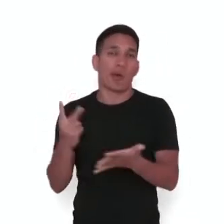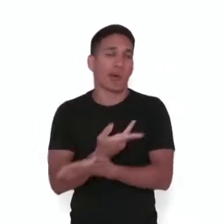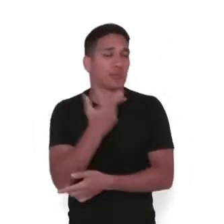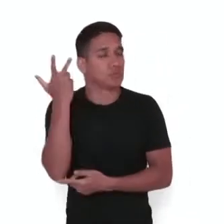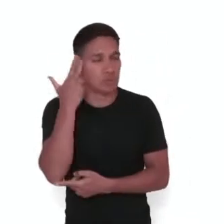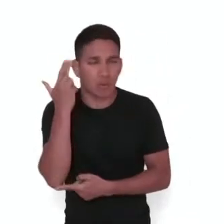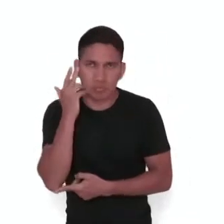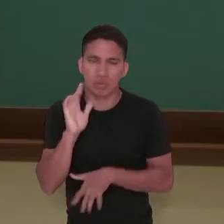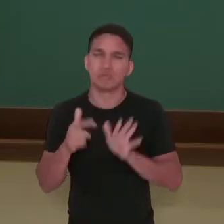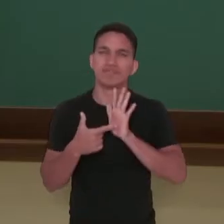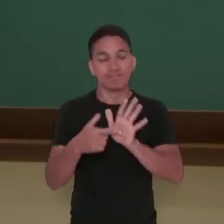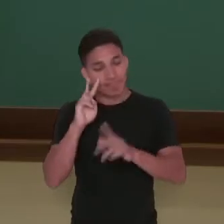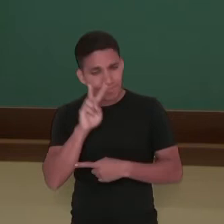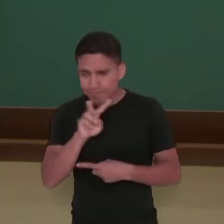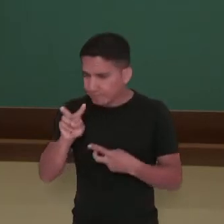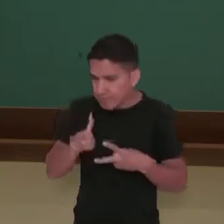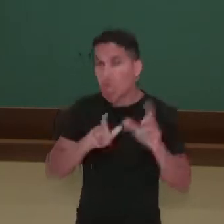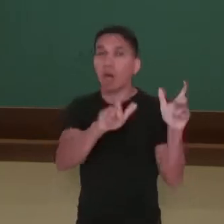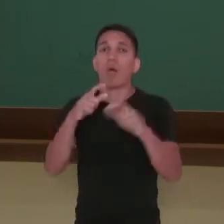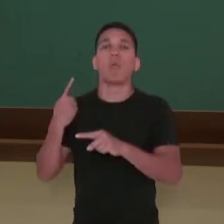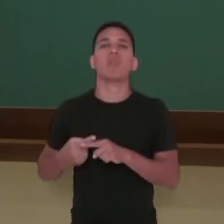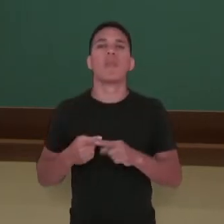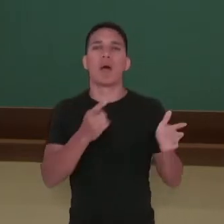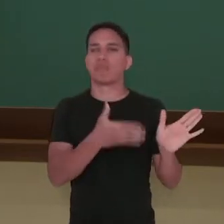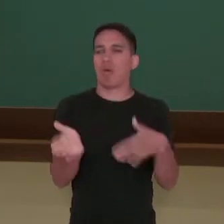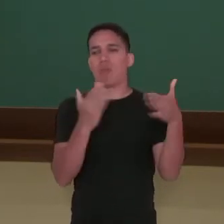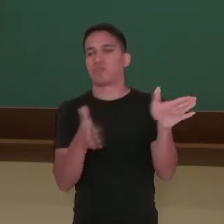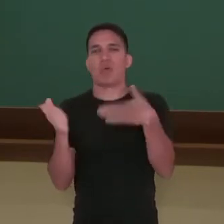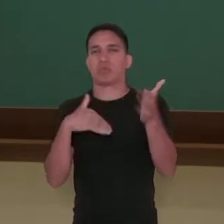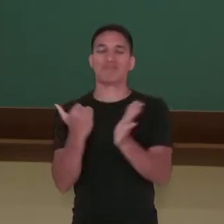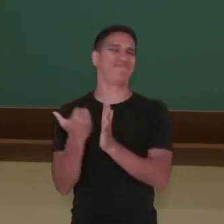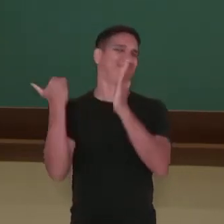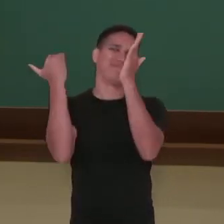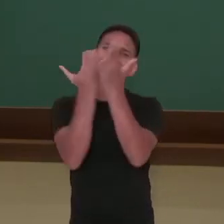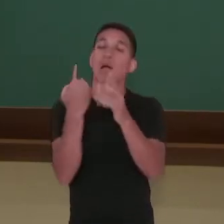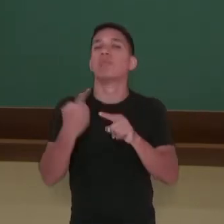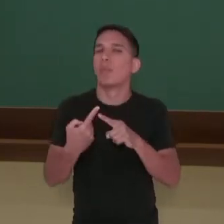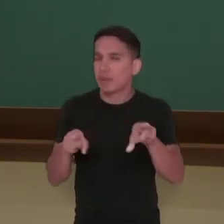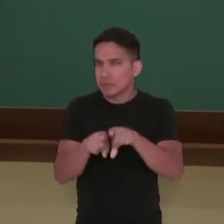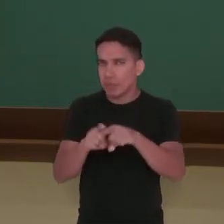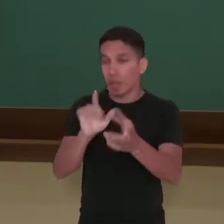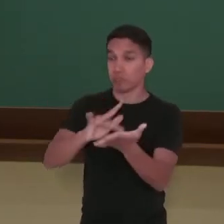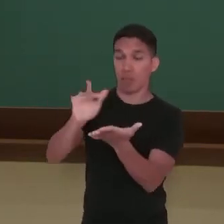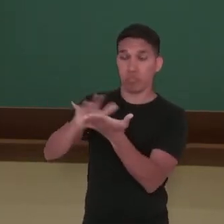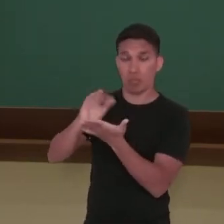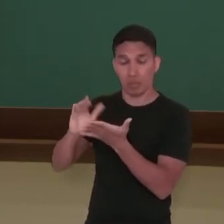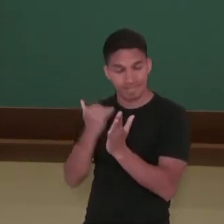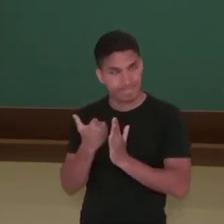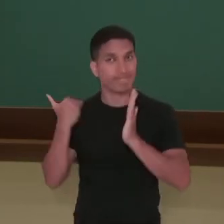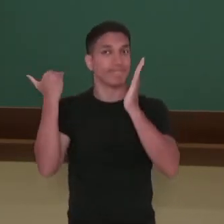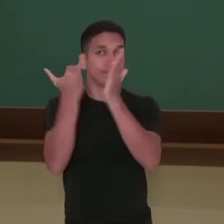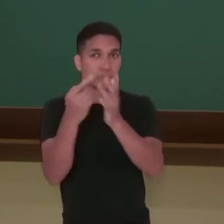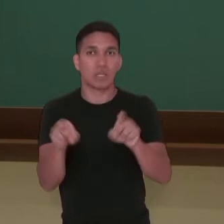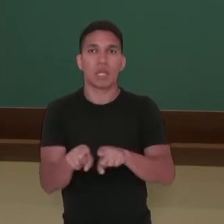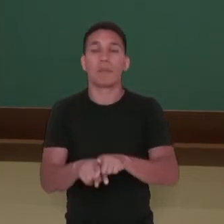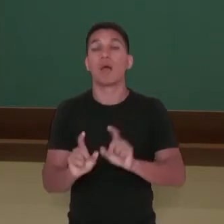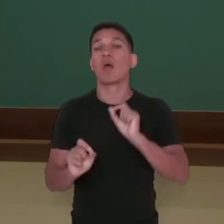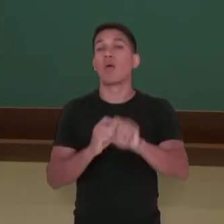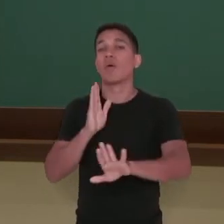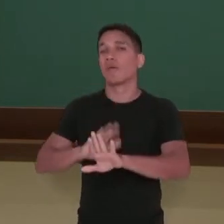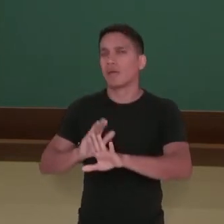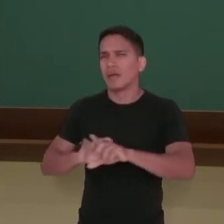comum, onde pela produção exagerada, pelo consumo exagerado e muitas vezes pela falta